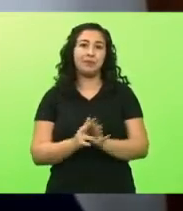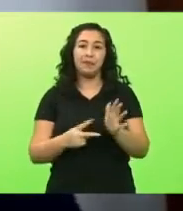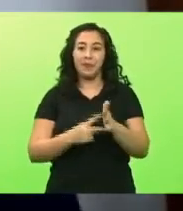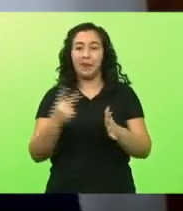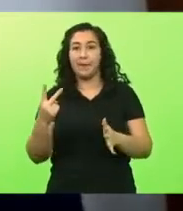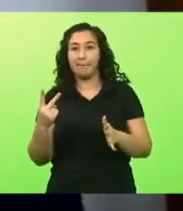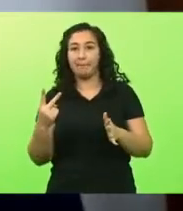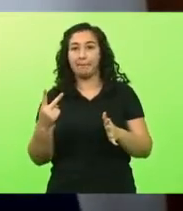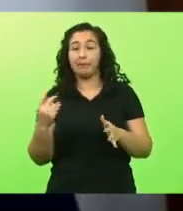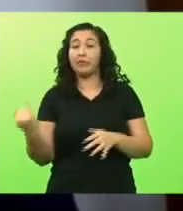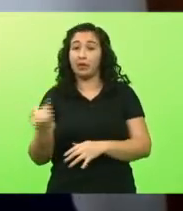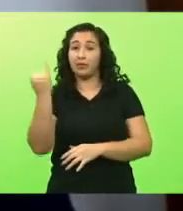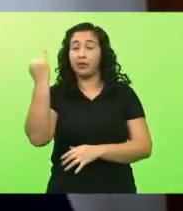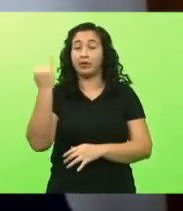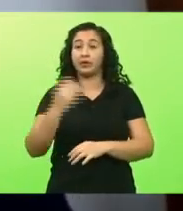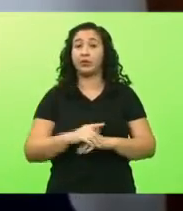importante,